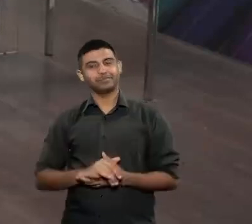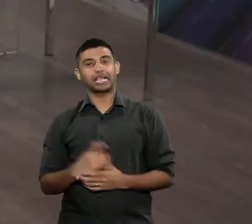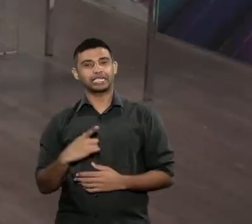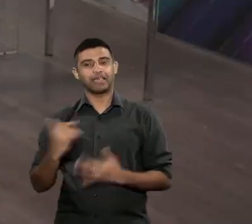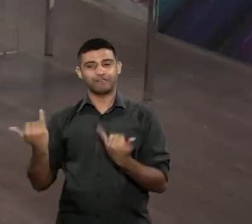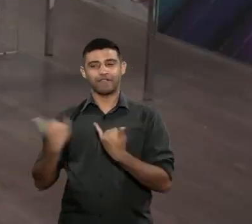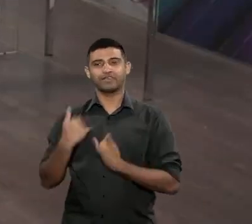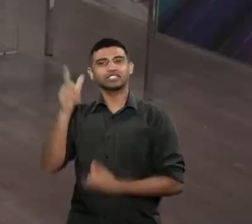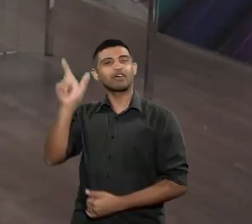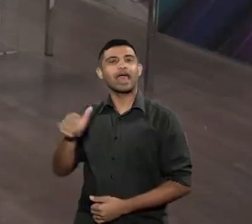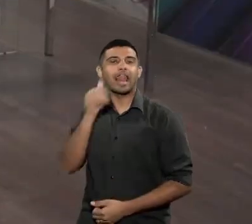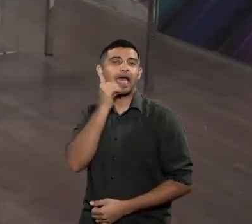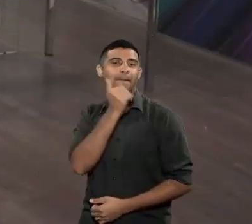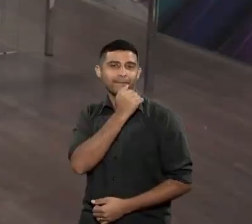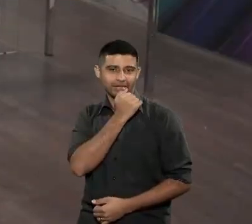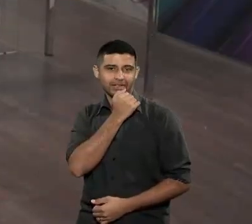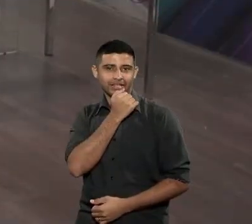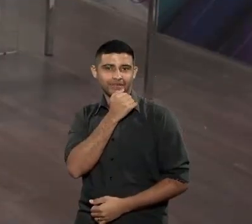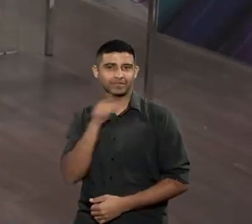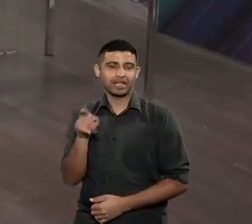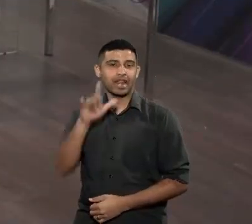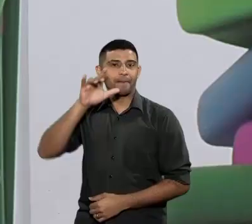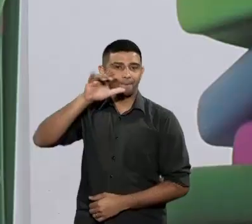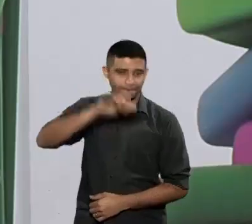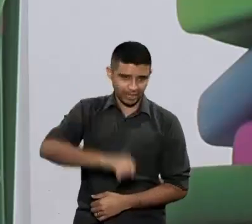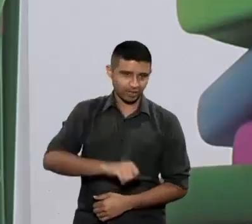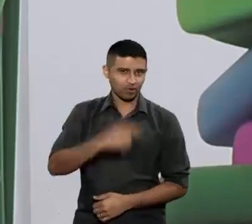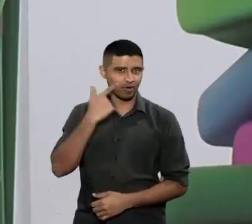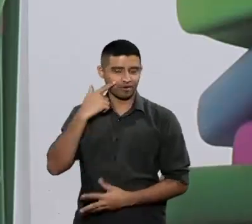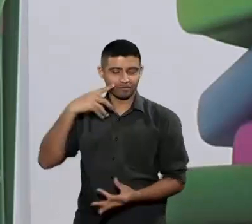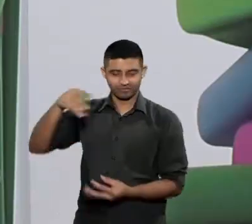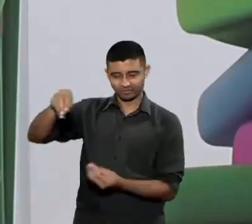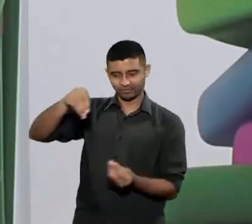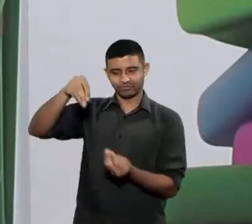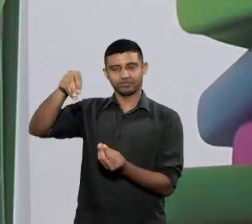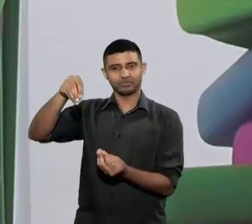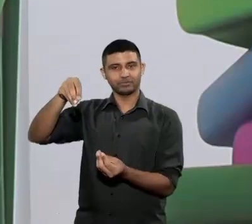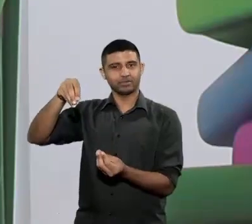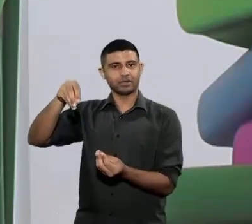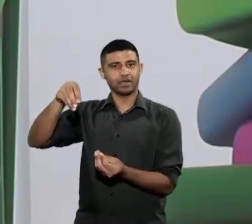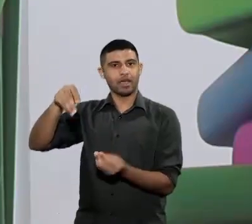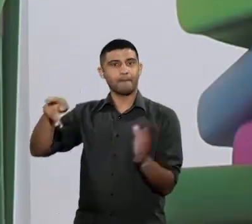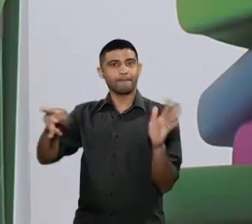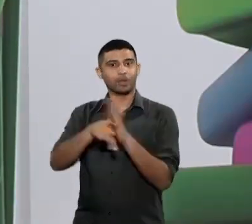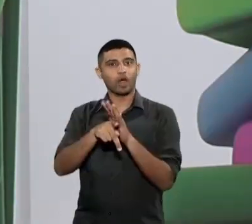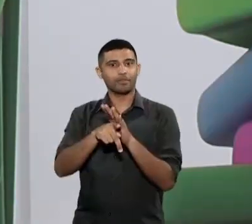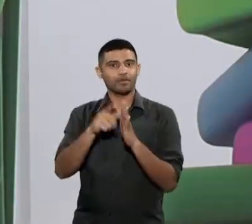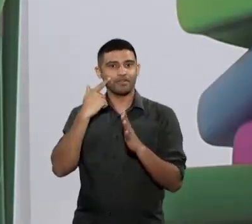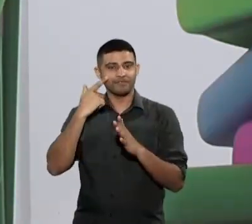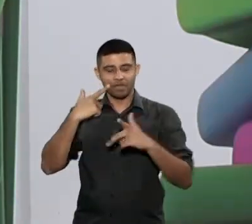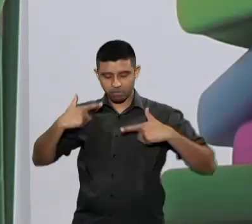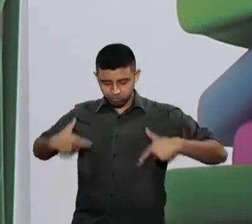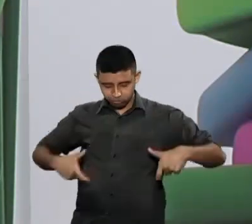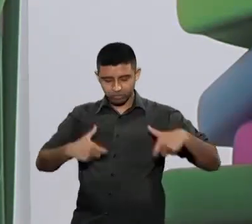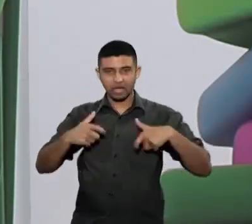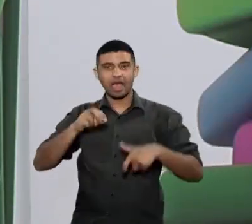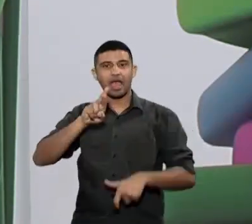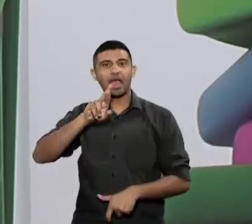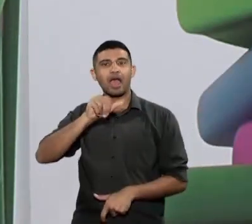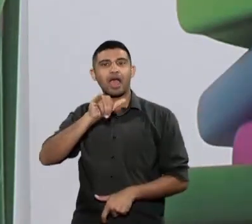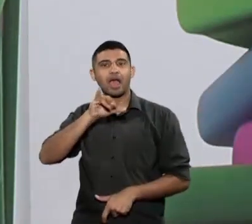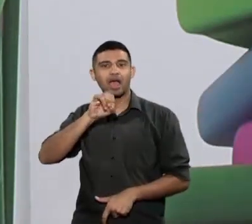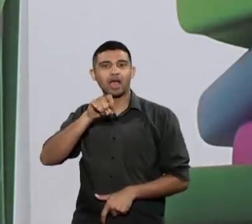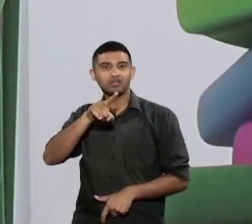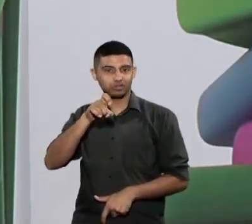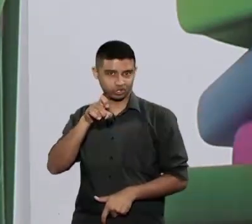caso que a mãe pegou a lâmina, esse acetato de raio-x e tirou aquele